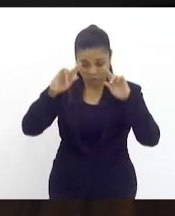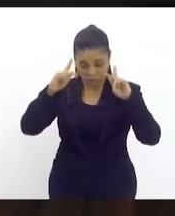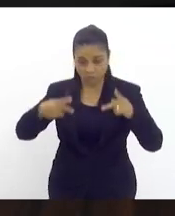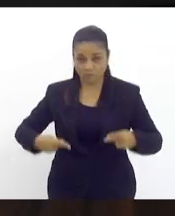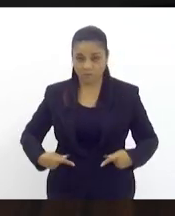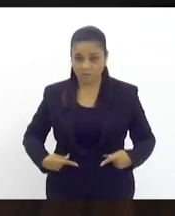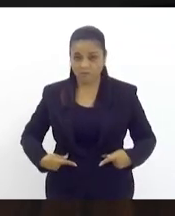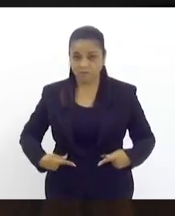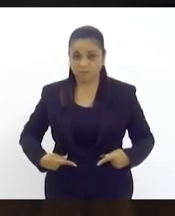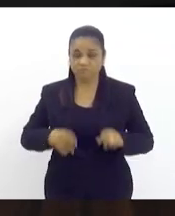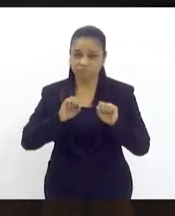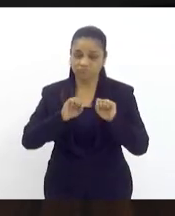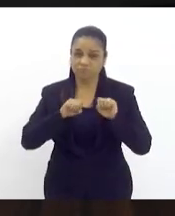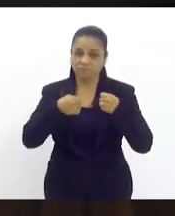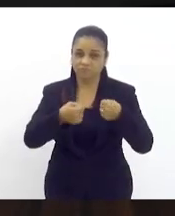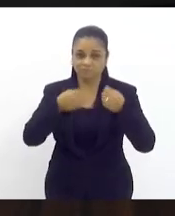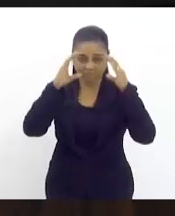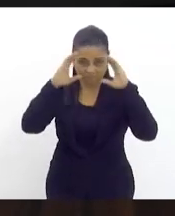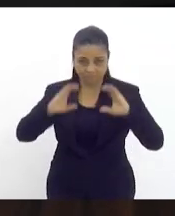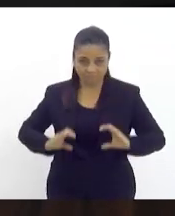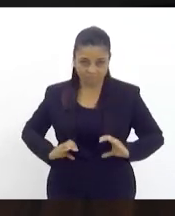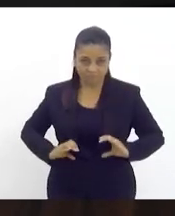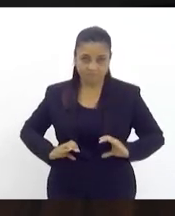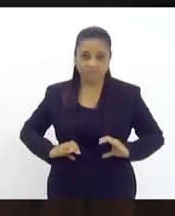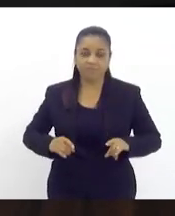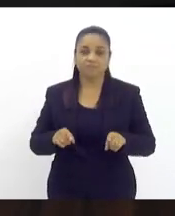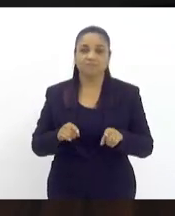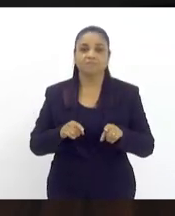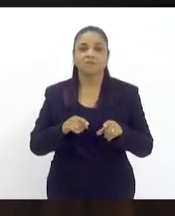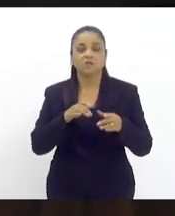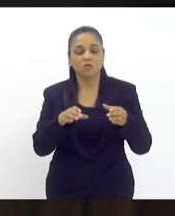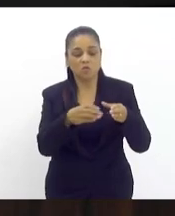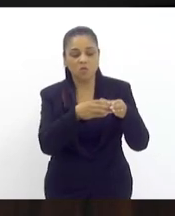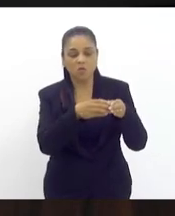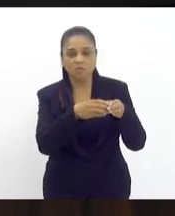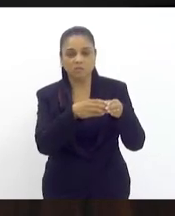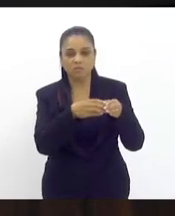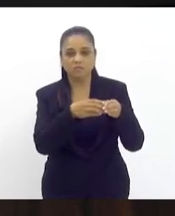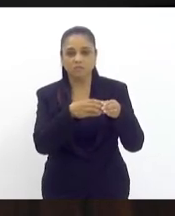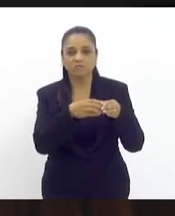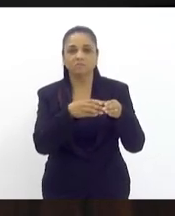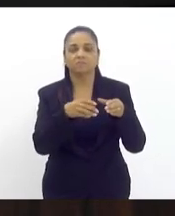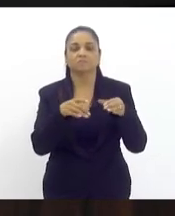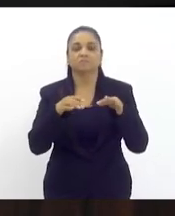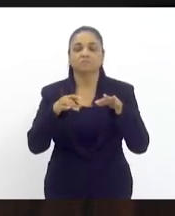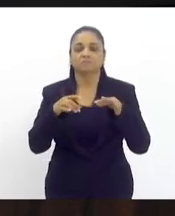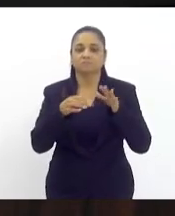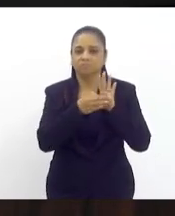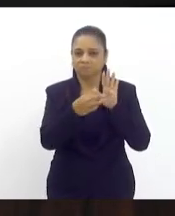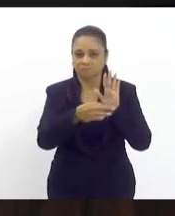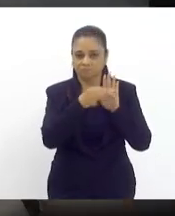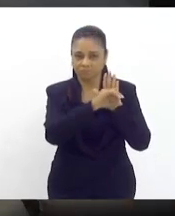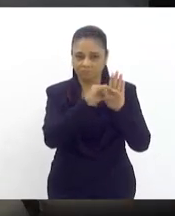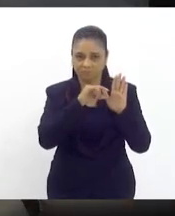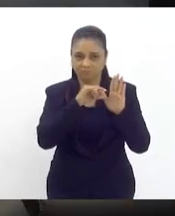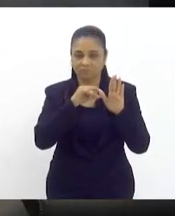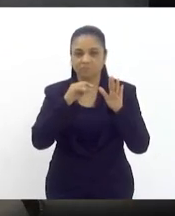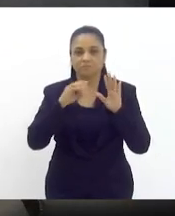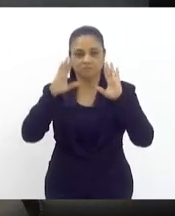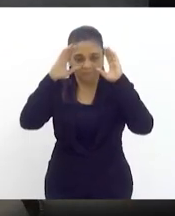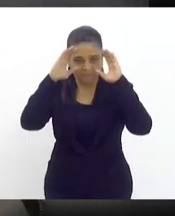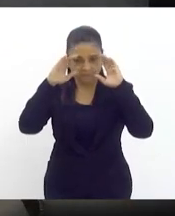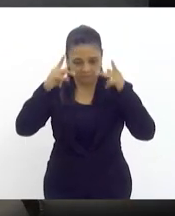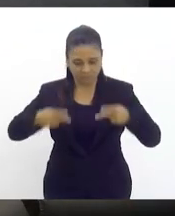dos direitos humanos e cidadania para dar aparecer pela comissão de direitos humanos e cidadania deputada Dani Monteiro